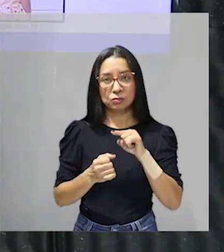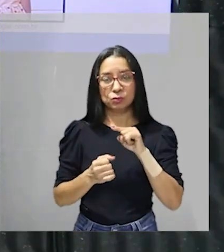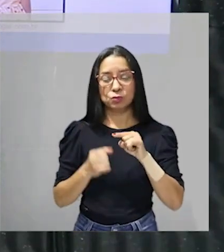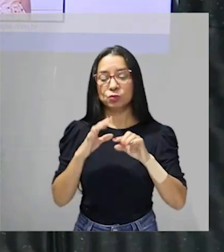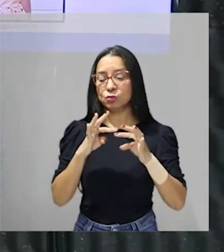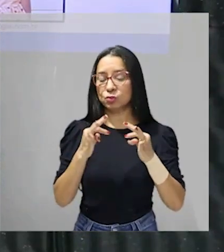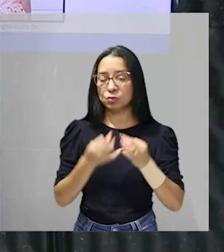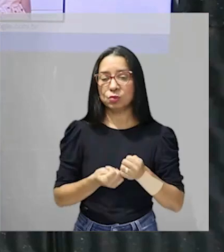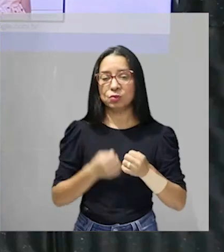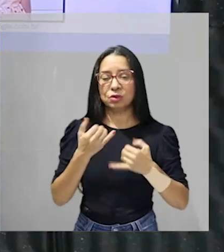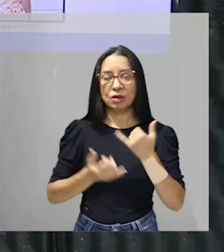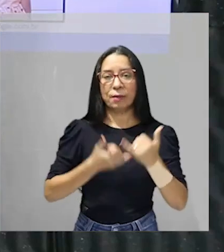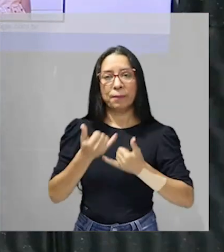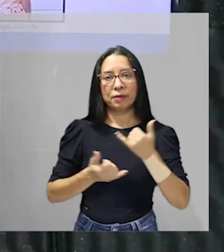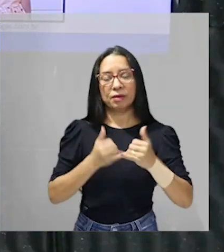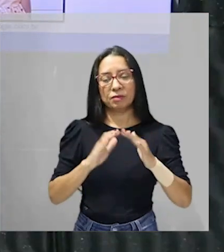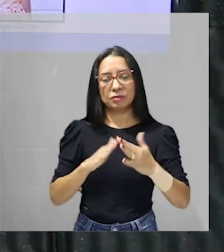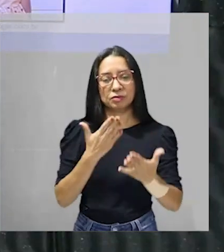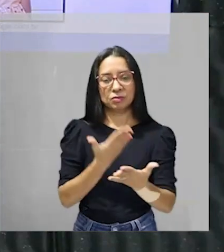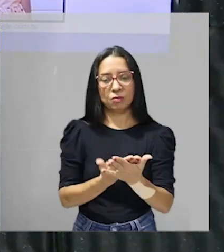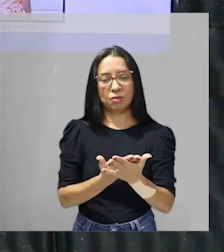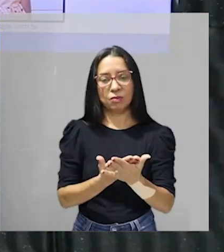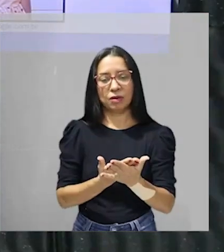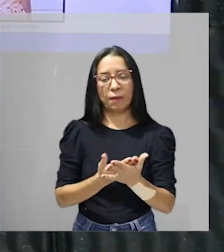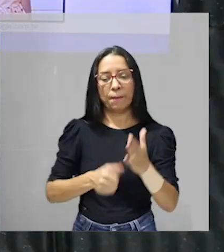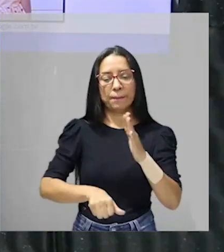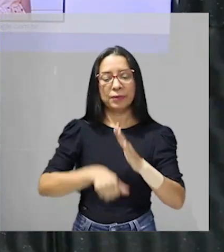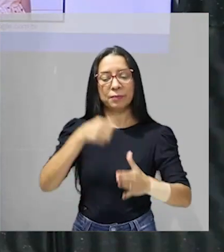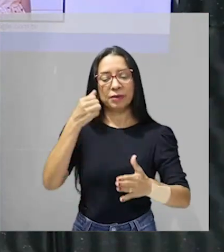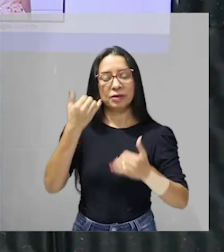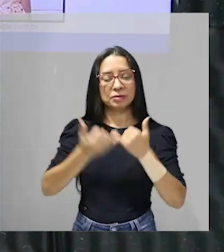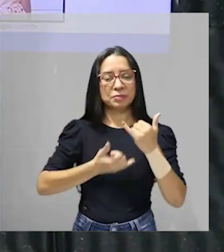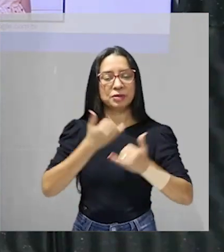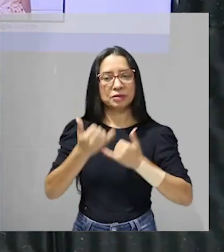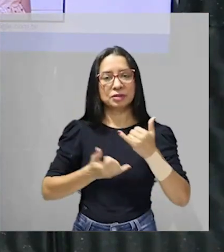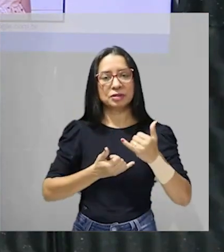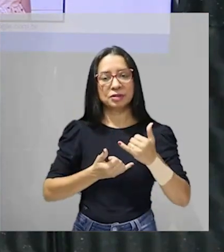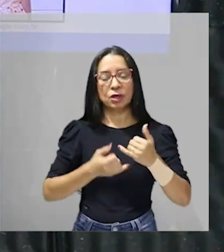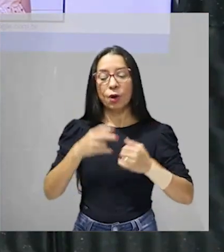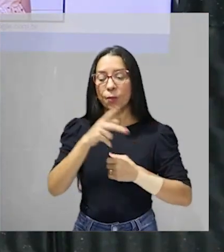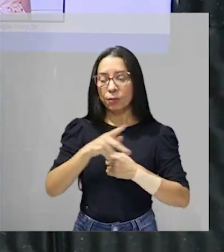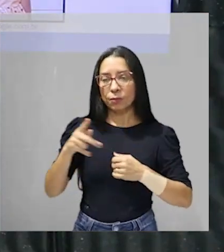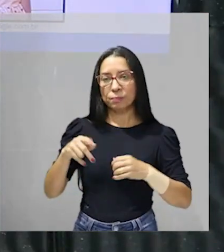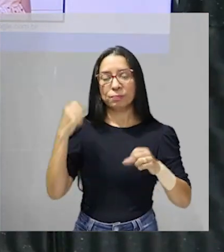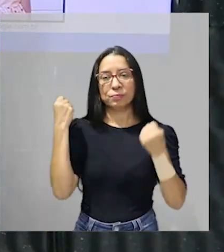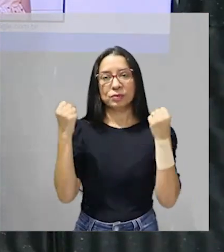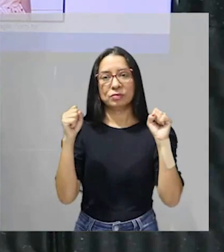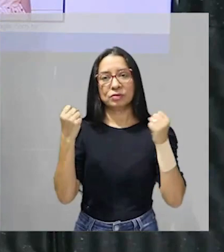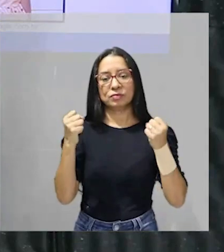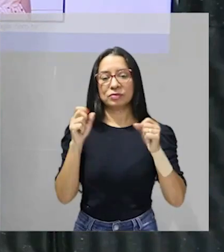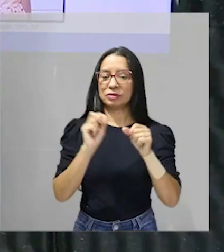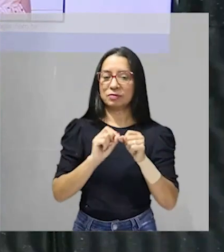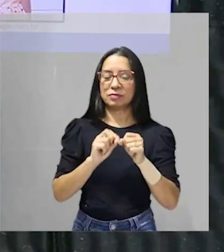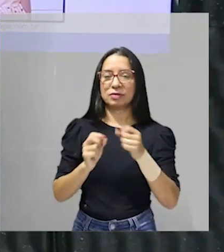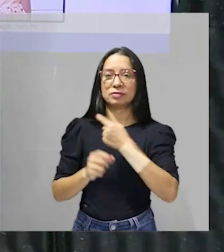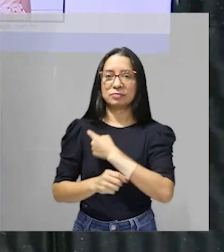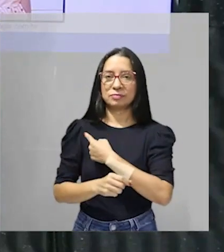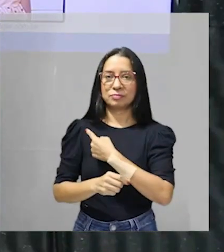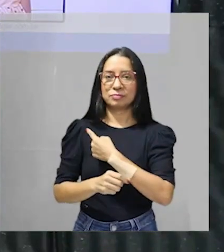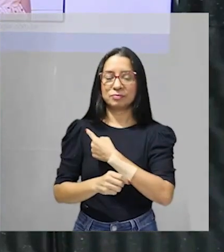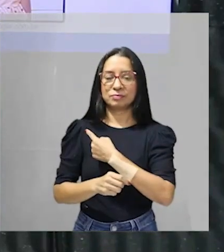brincadeiras das aulas de educação física que o professor faz com vocês é essa aqui você lá com seus quatro cinco anos de idade